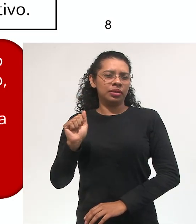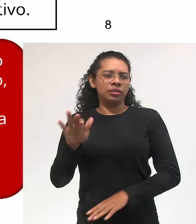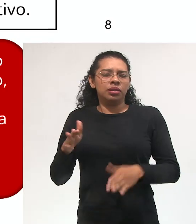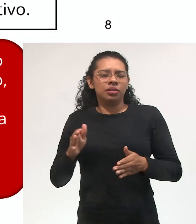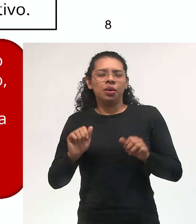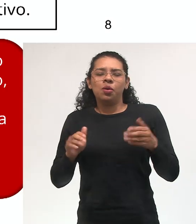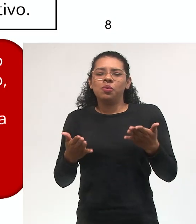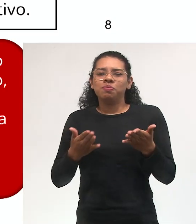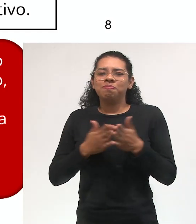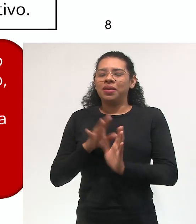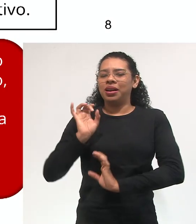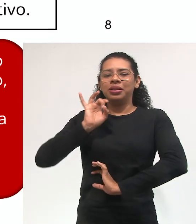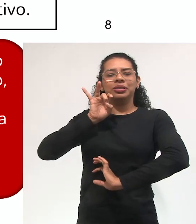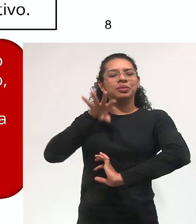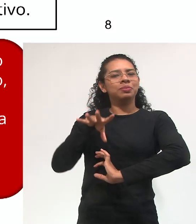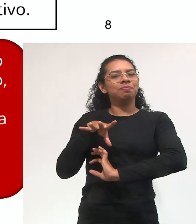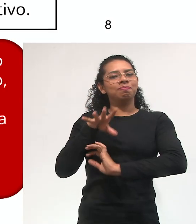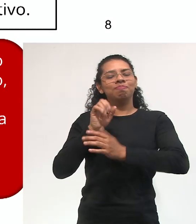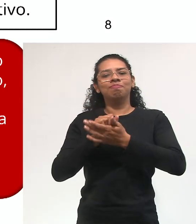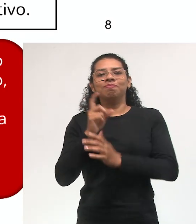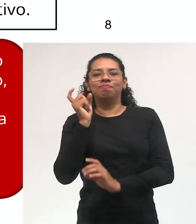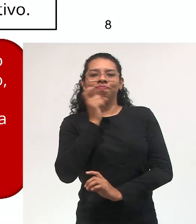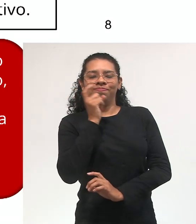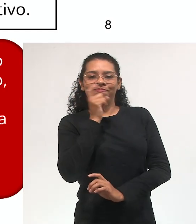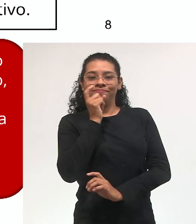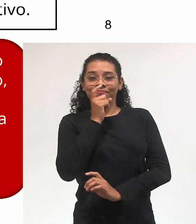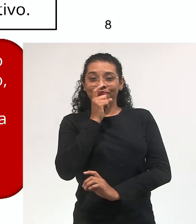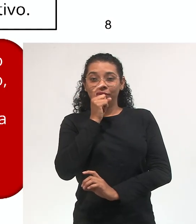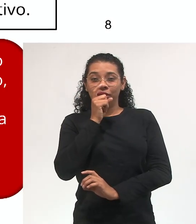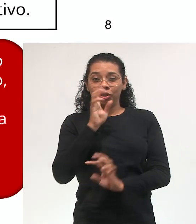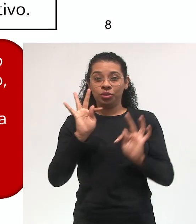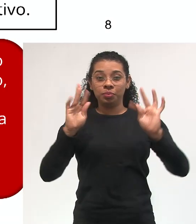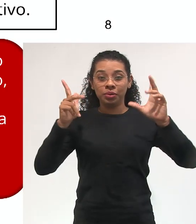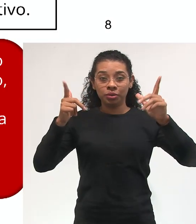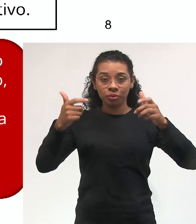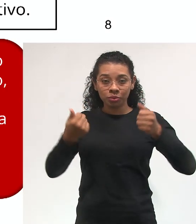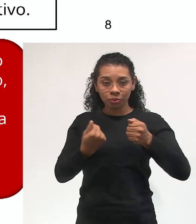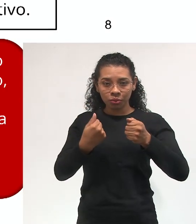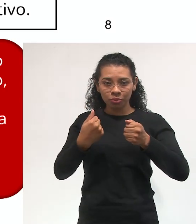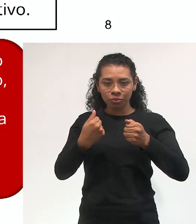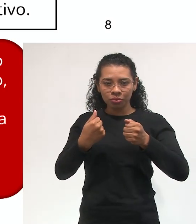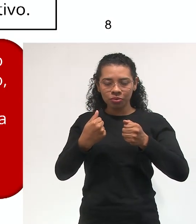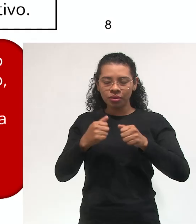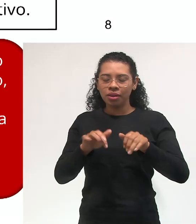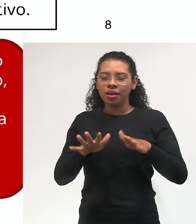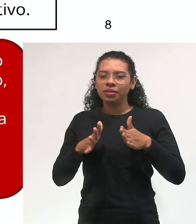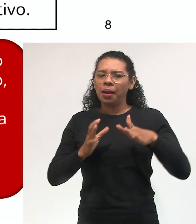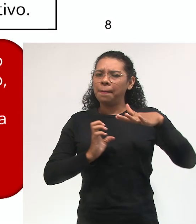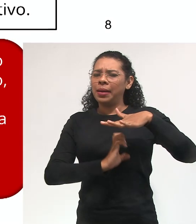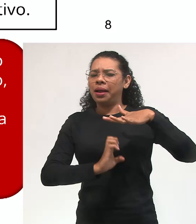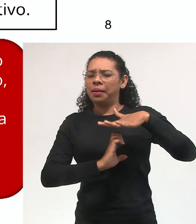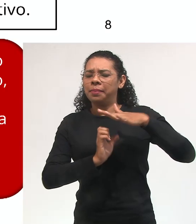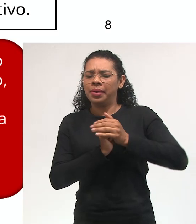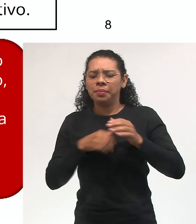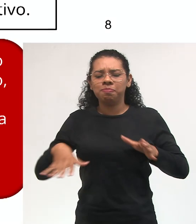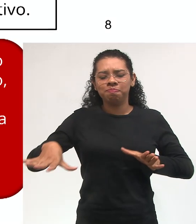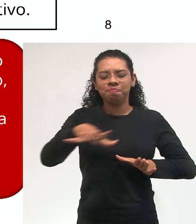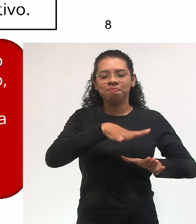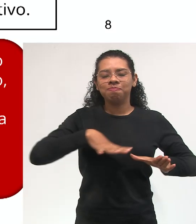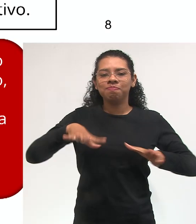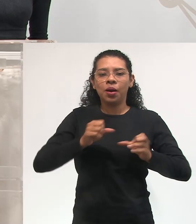uma mentira criada pelos dominantes para assegurar que os dominados ficarão